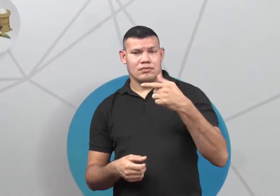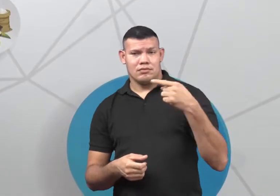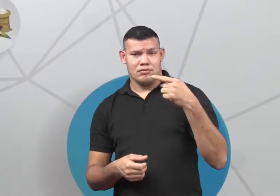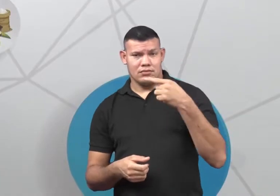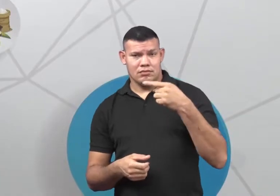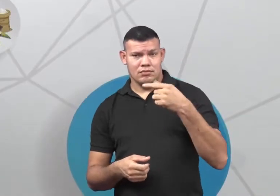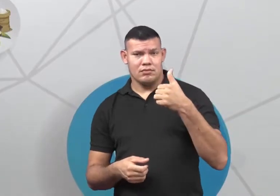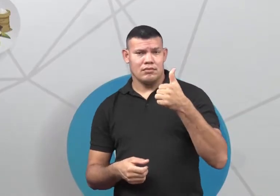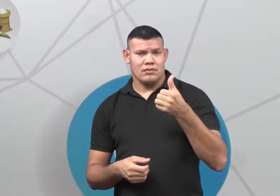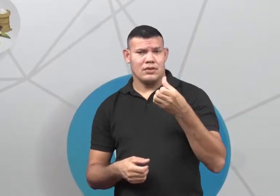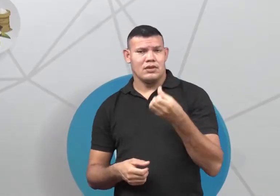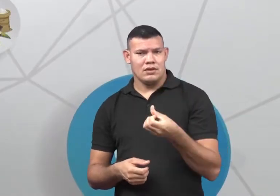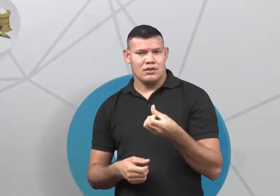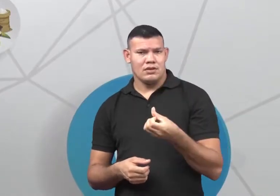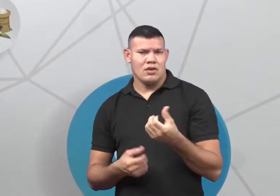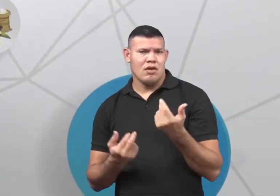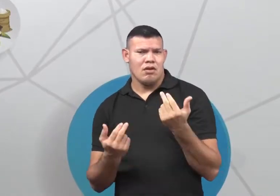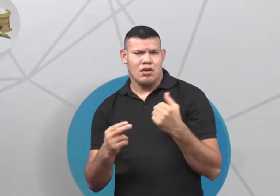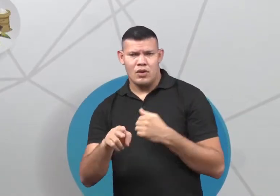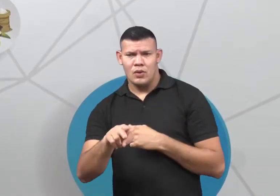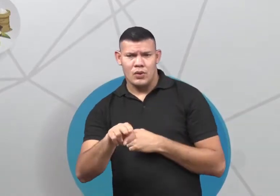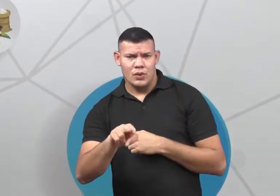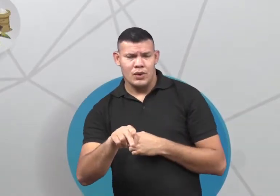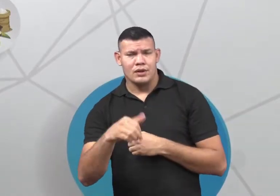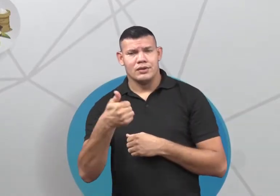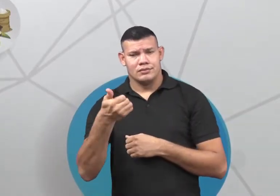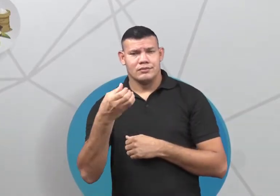é igual a 16.